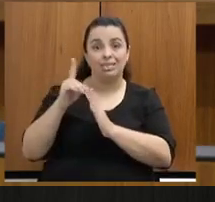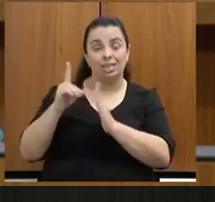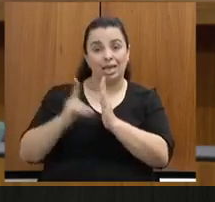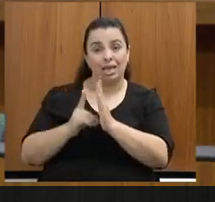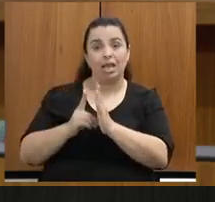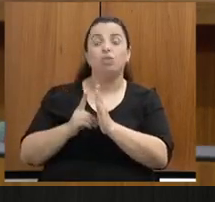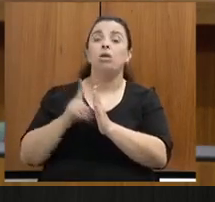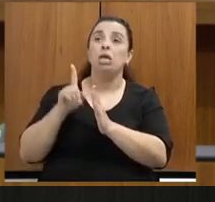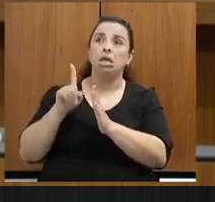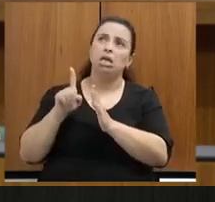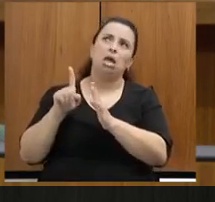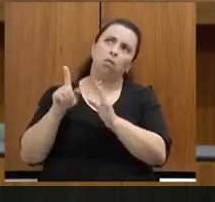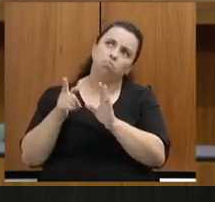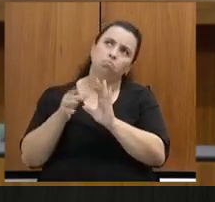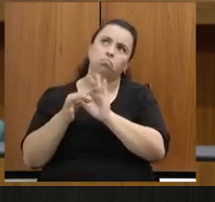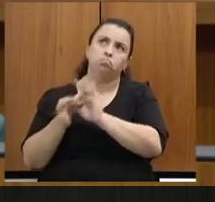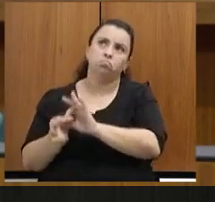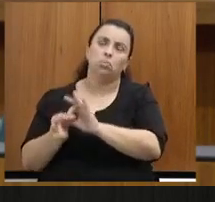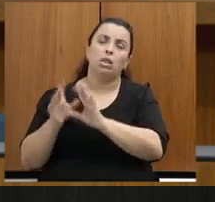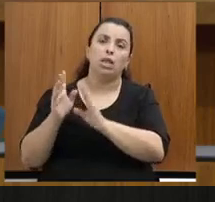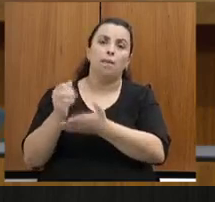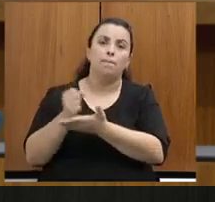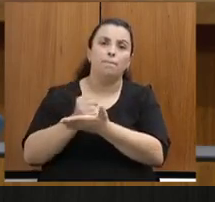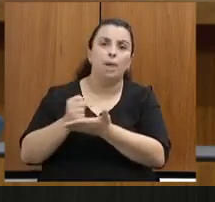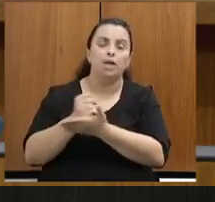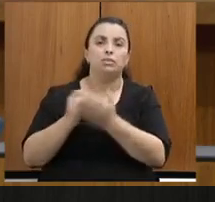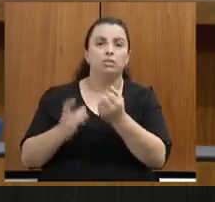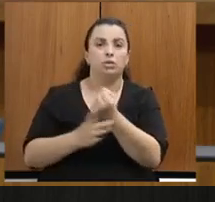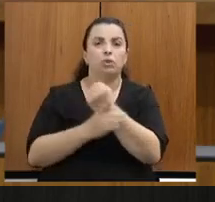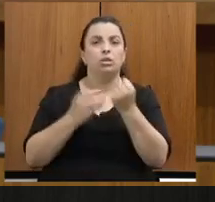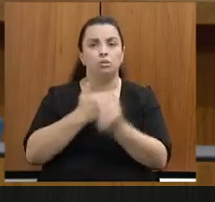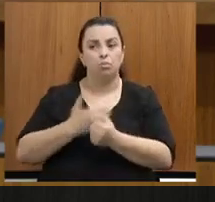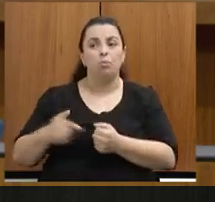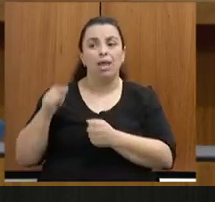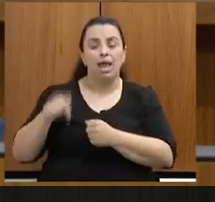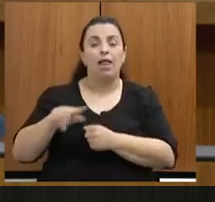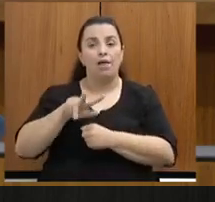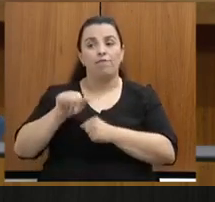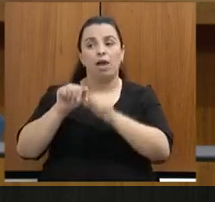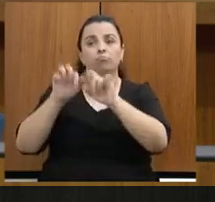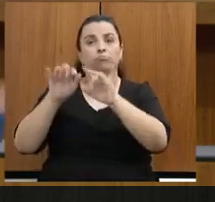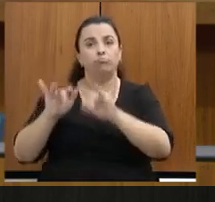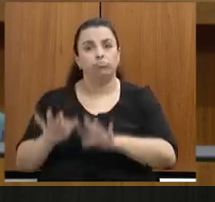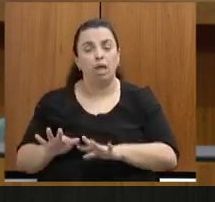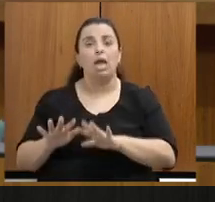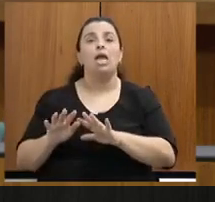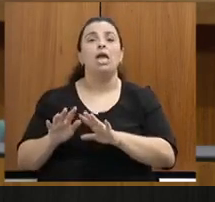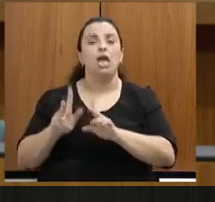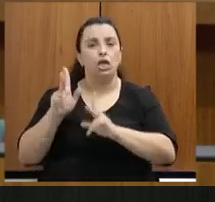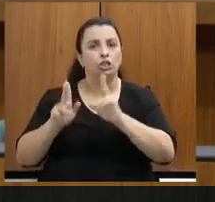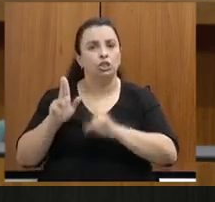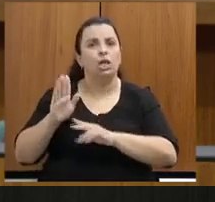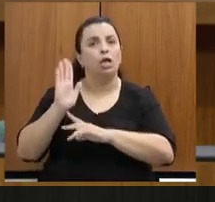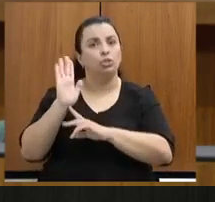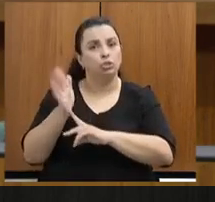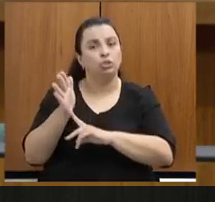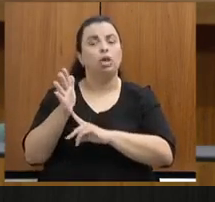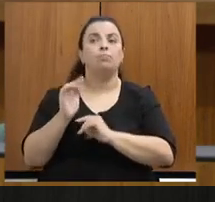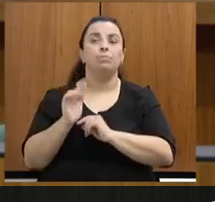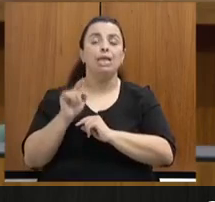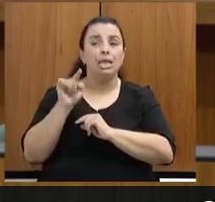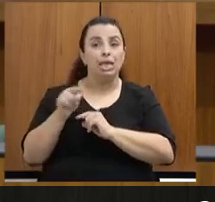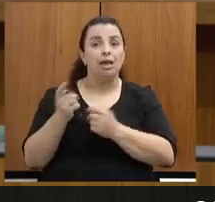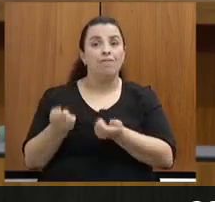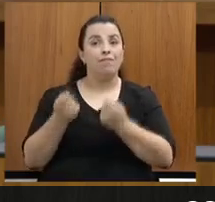segurança conquistar a aí editado e confesso que consideram o que haverá uma avanço né